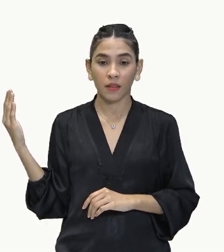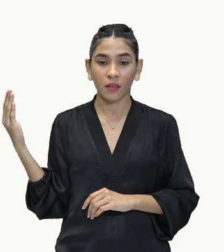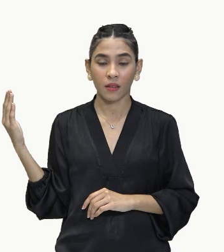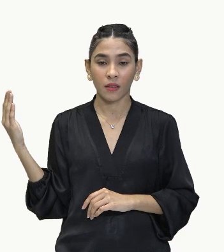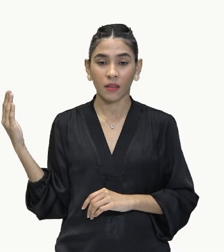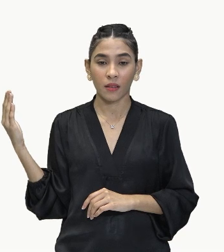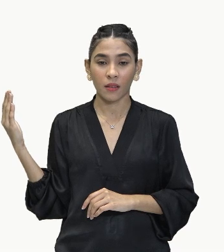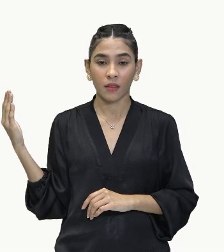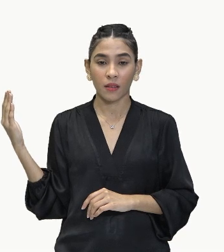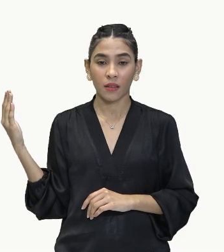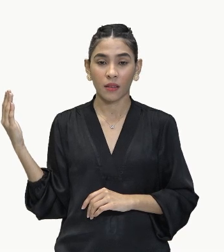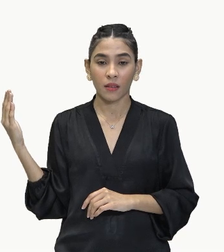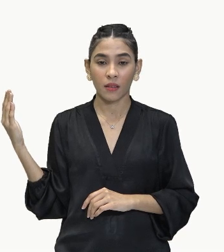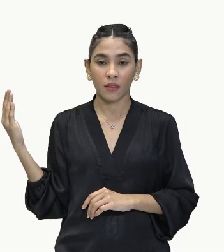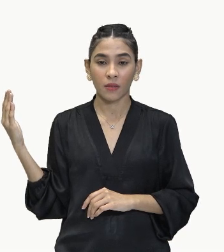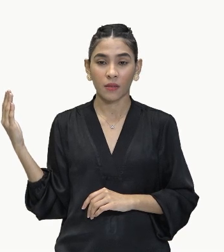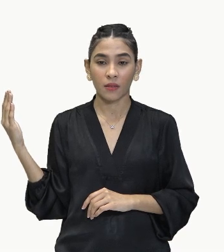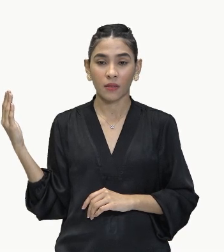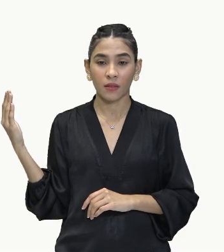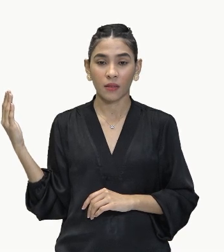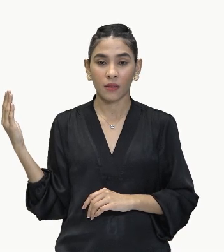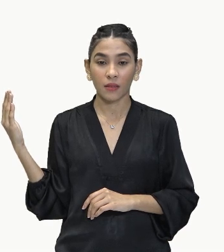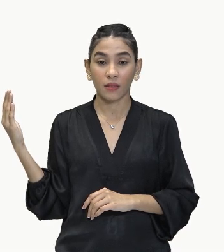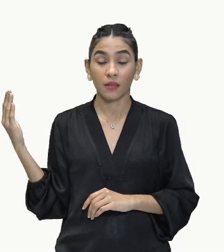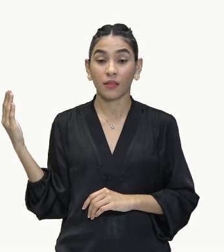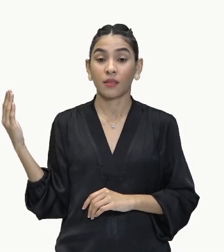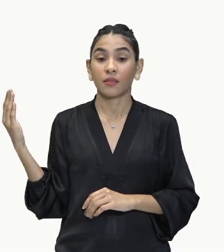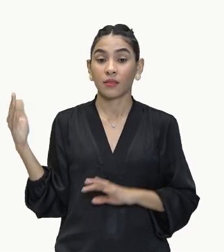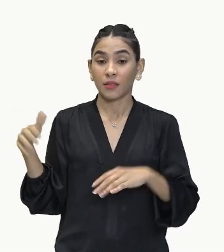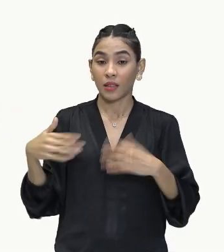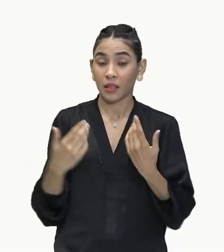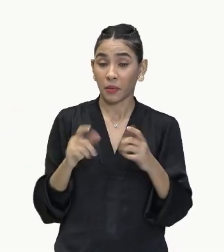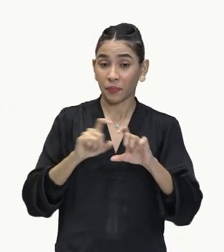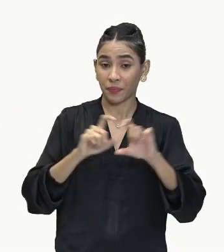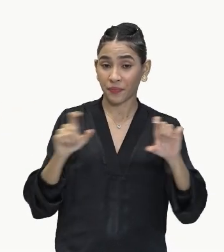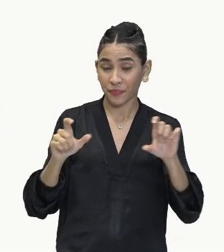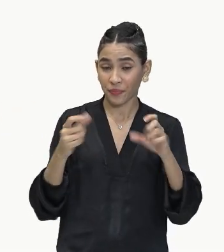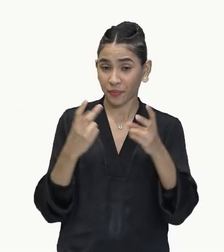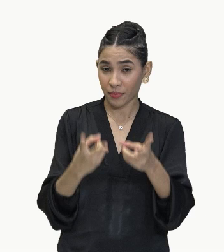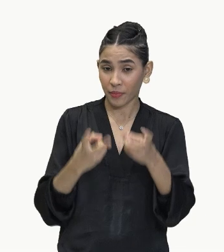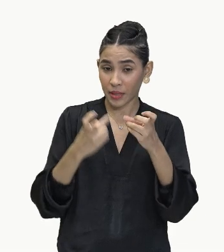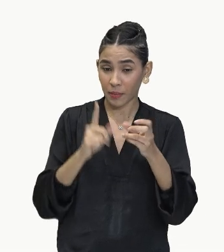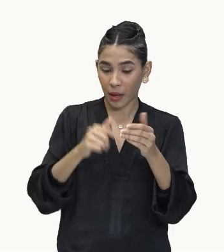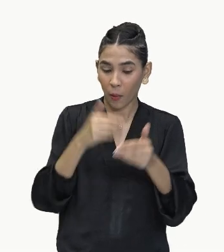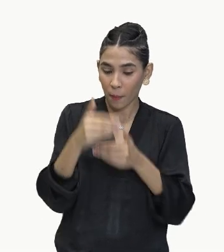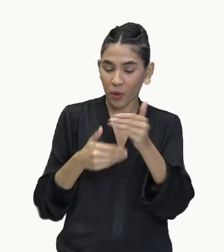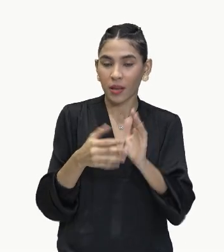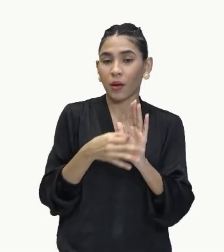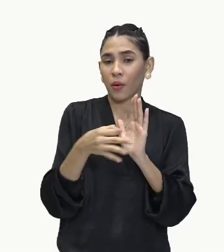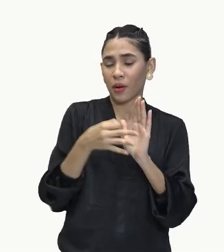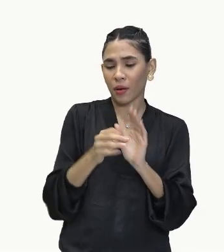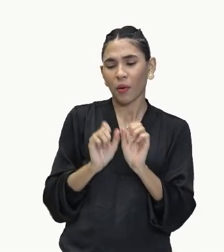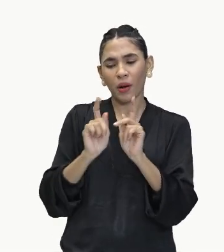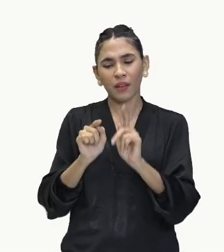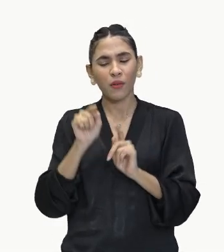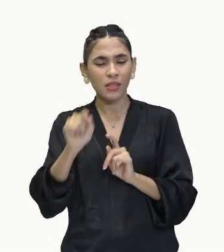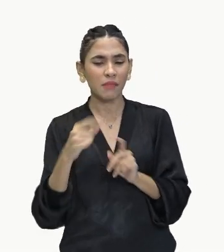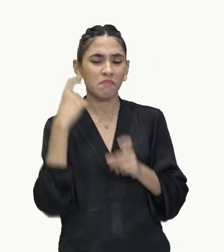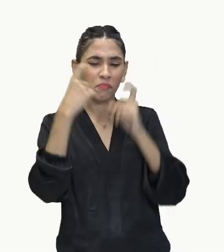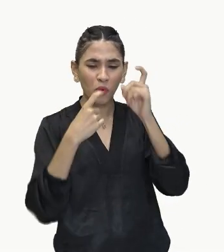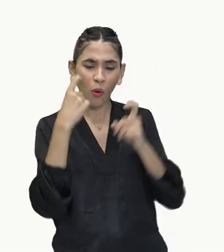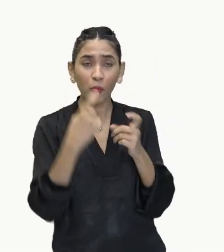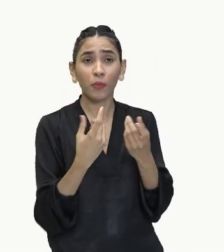A grande arte é como lavor de joalheiro. Então, nesse trecho é justamente o processo de crítica. Ok, vocês se preocupam tanto